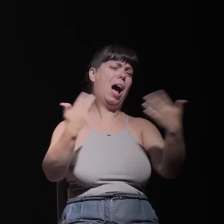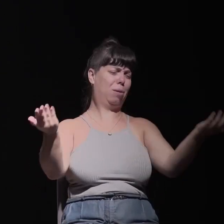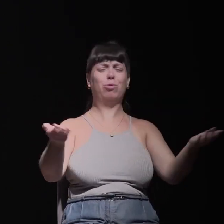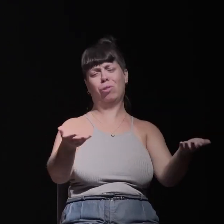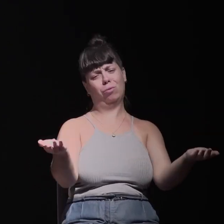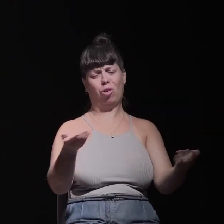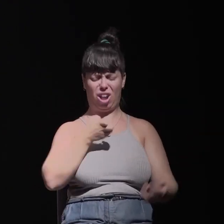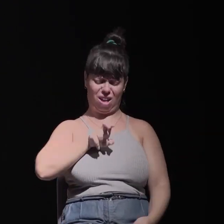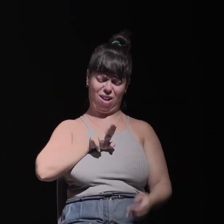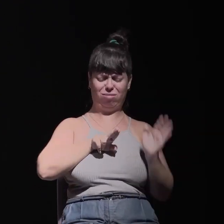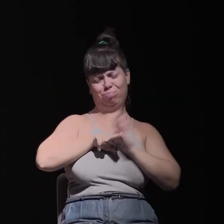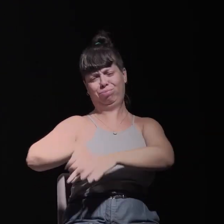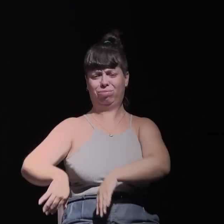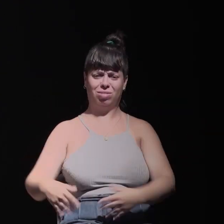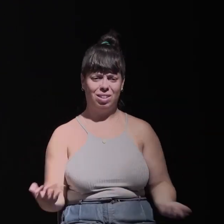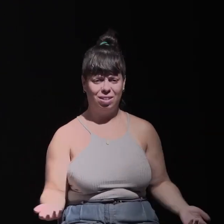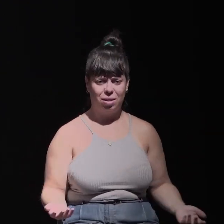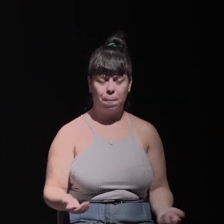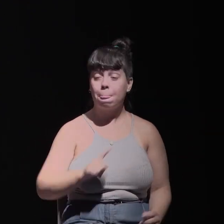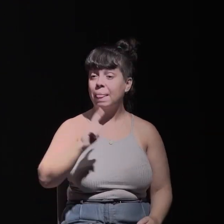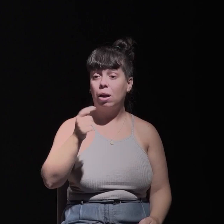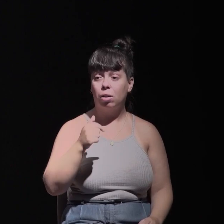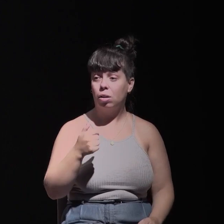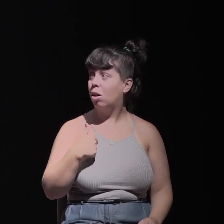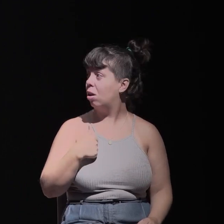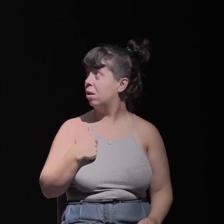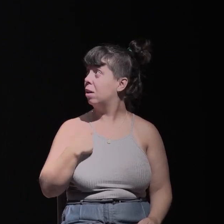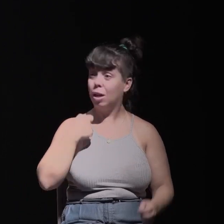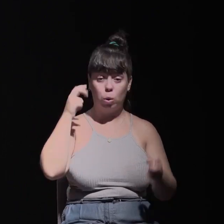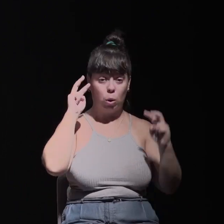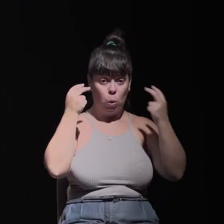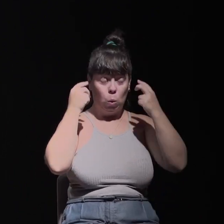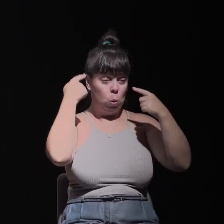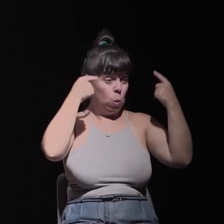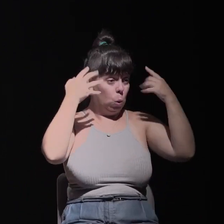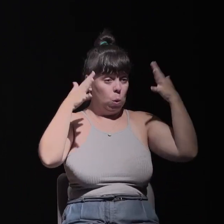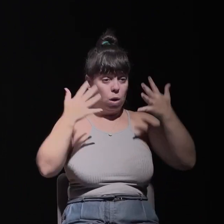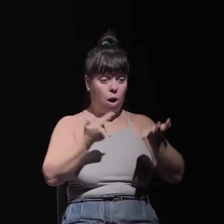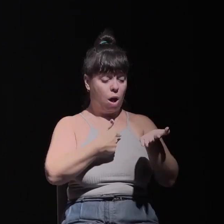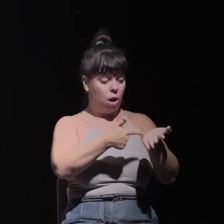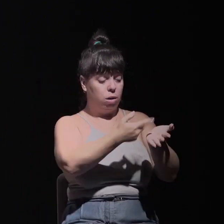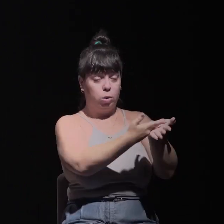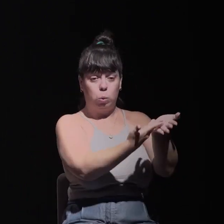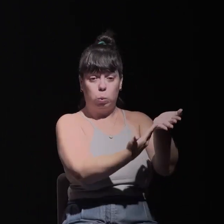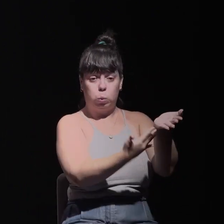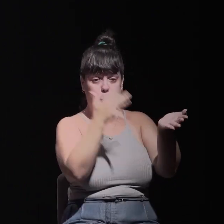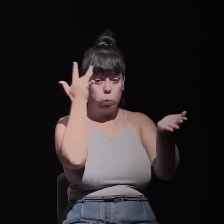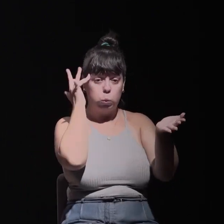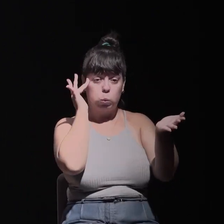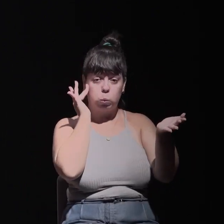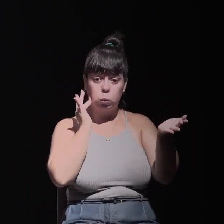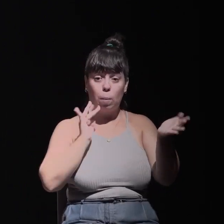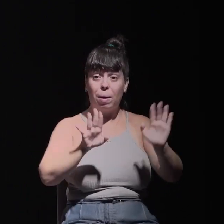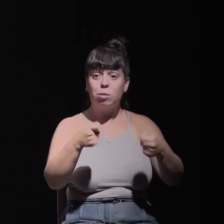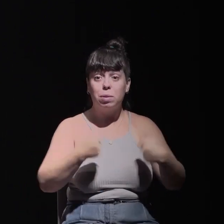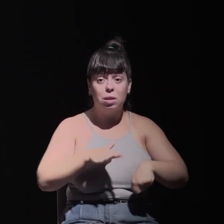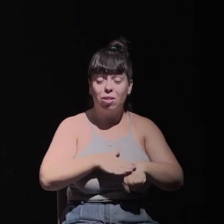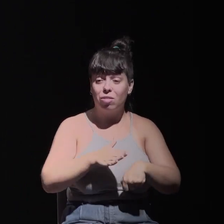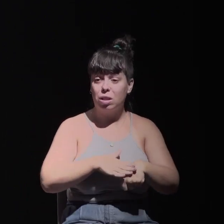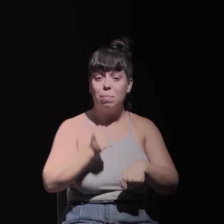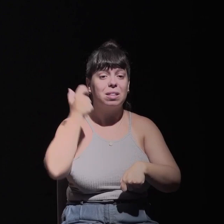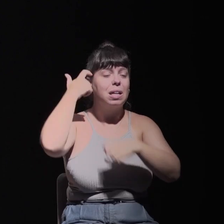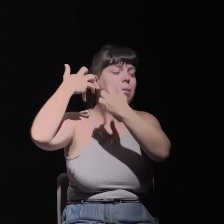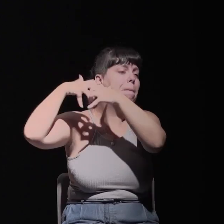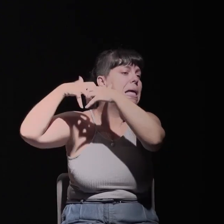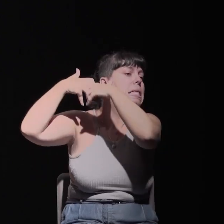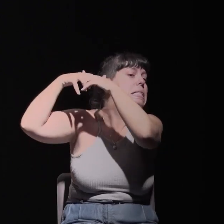liberta disso. Eu estou toda paranoica aqui, olha a minha mão pingando. Mas a gente tem que fazer alguma coisa a respeito disso e não dá tempo para pensar muito,